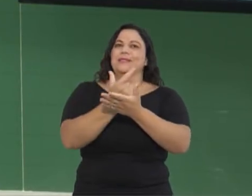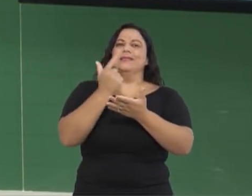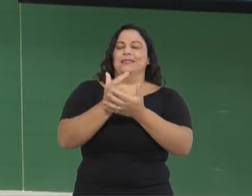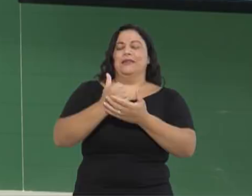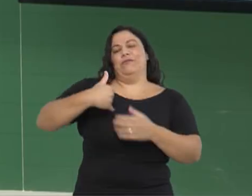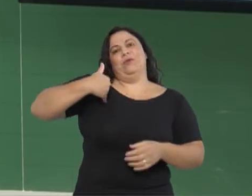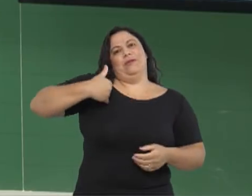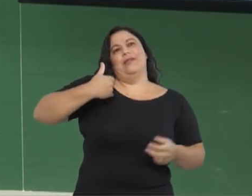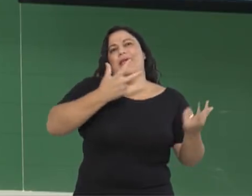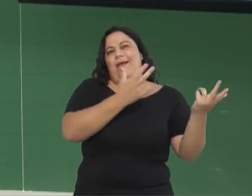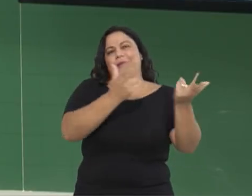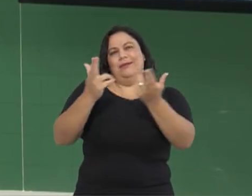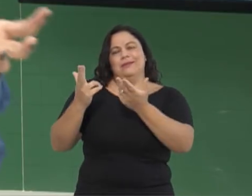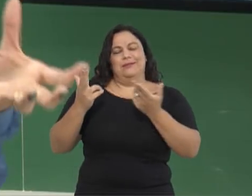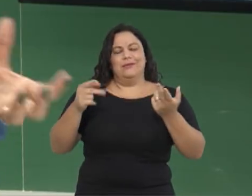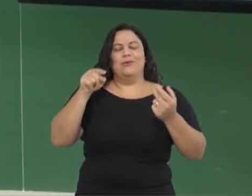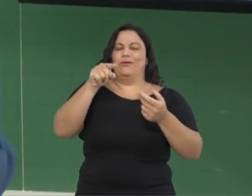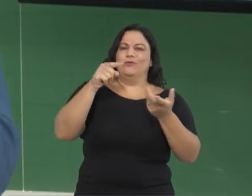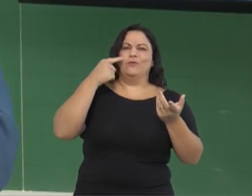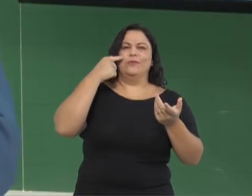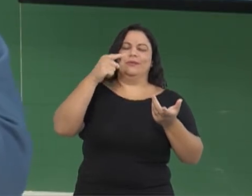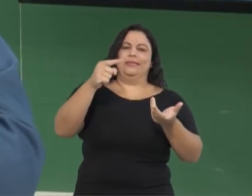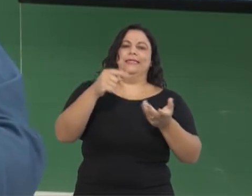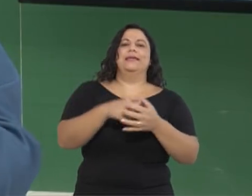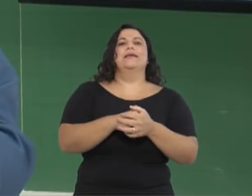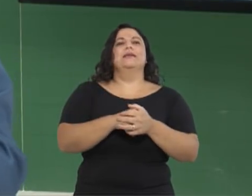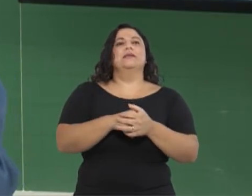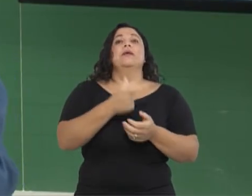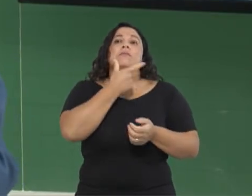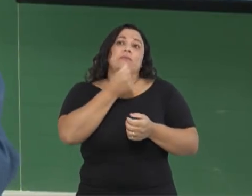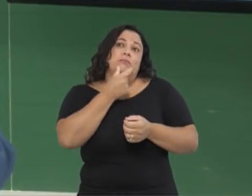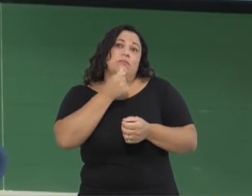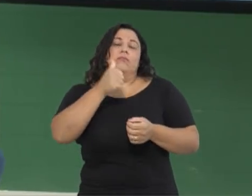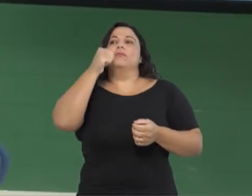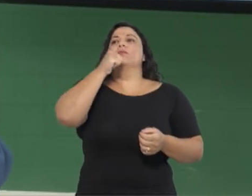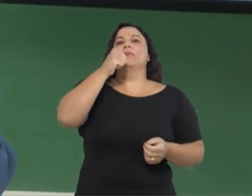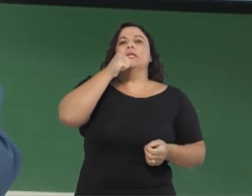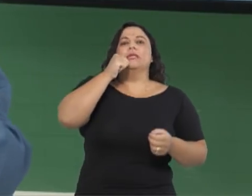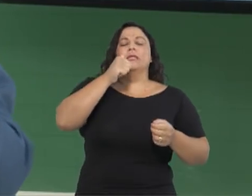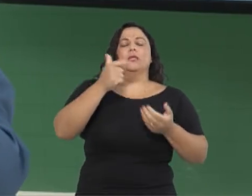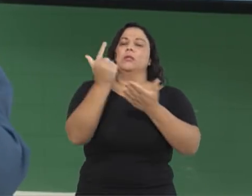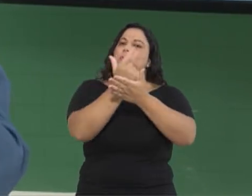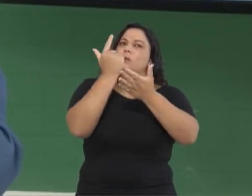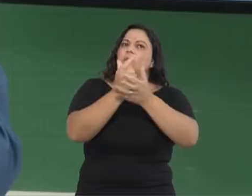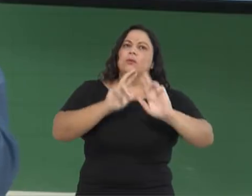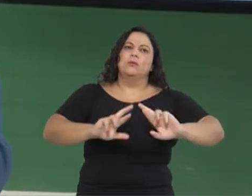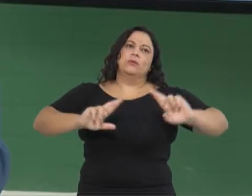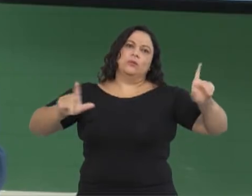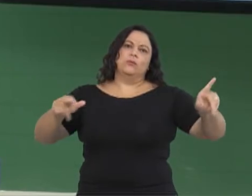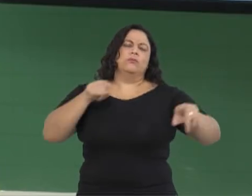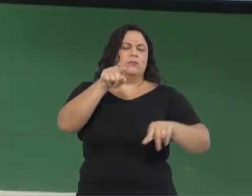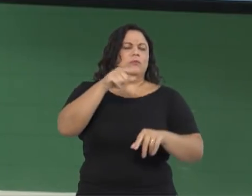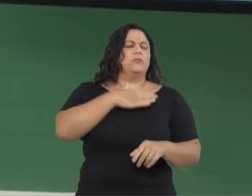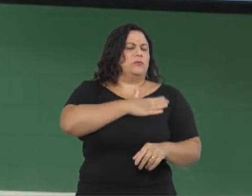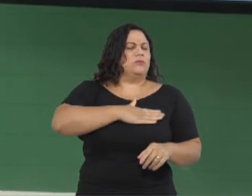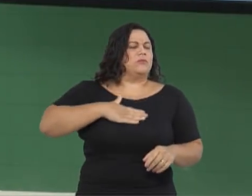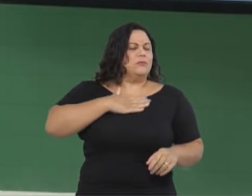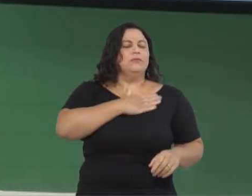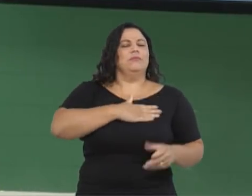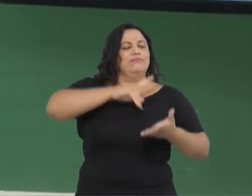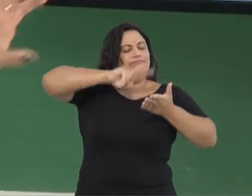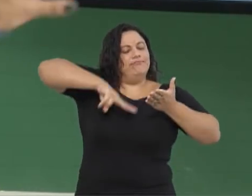vocês gostam mais, tanto meninos quanto meninas, são livros diferentes, né? Vocês gostam desse tipo